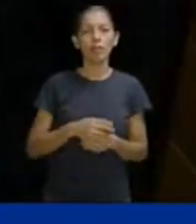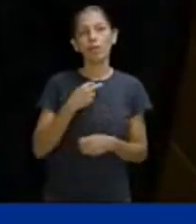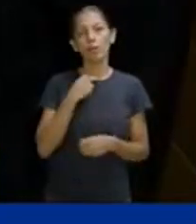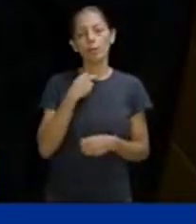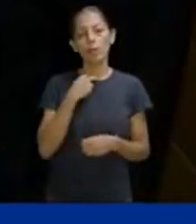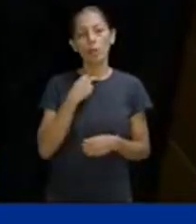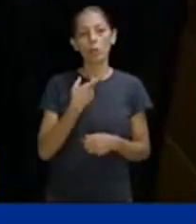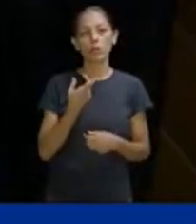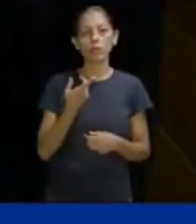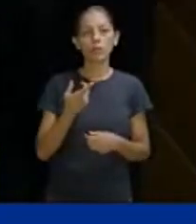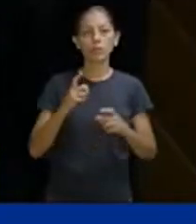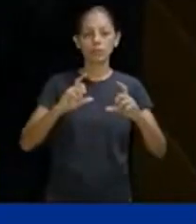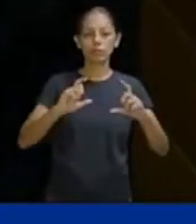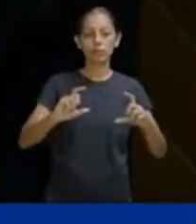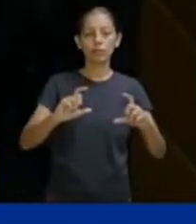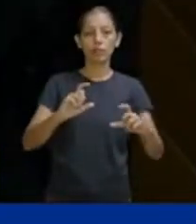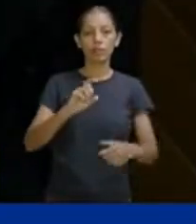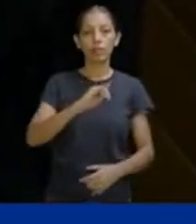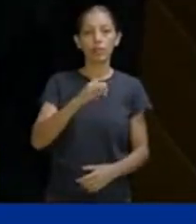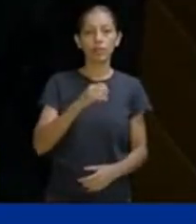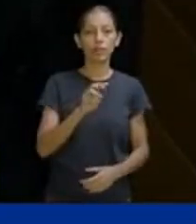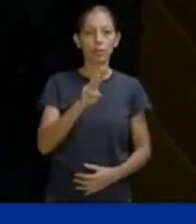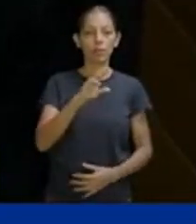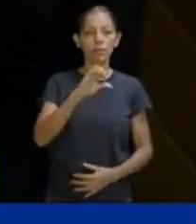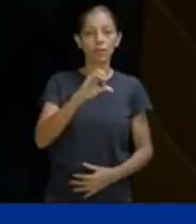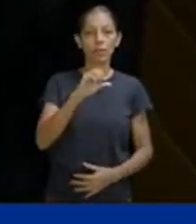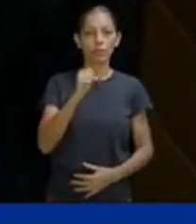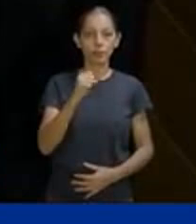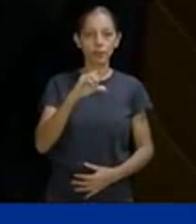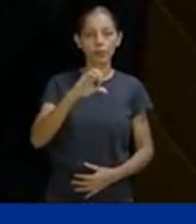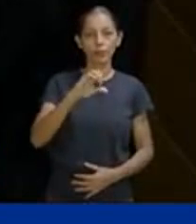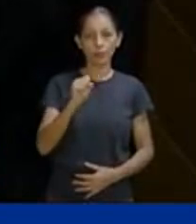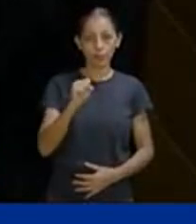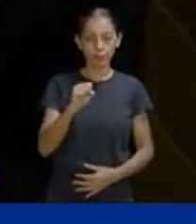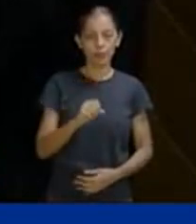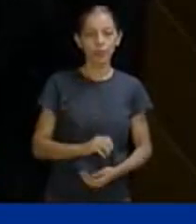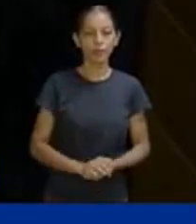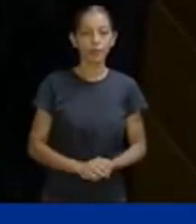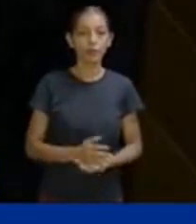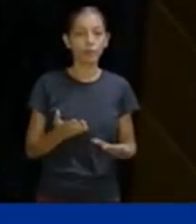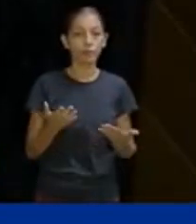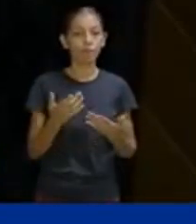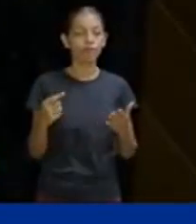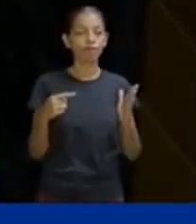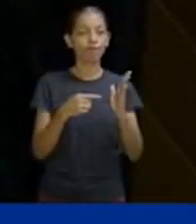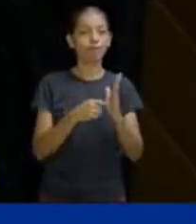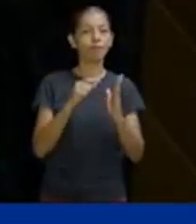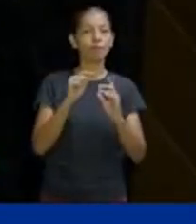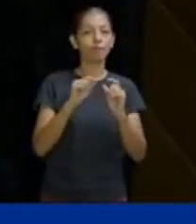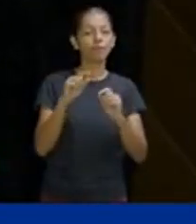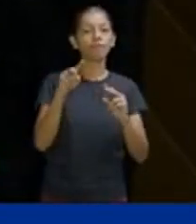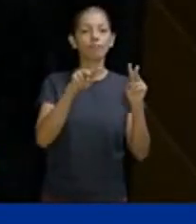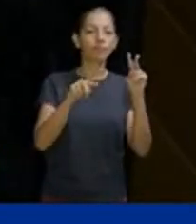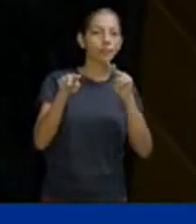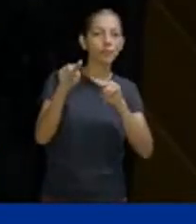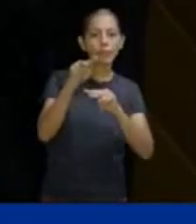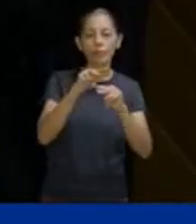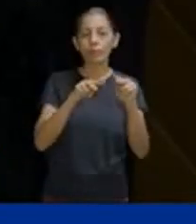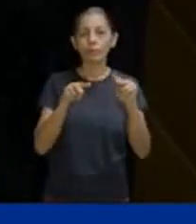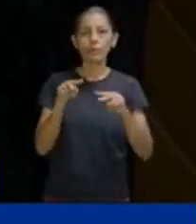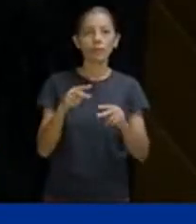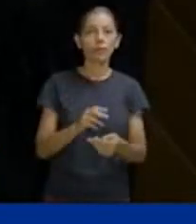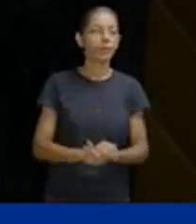JUW 9898, pois o que se objetiva é justamente que o efeito visual, ainda que não